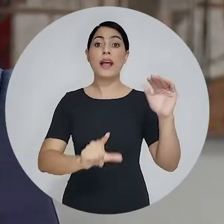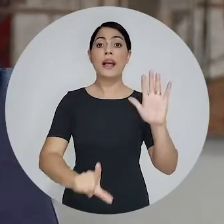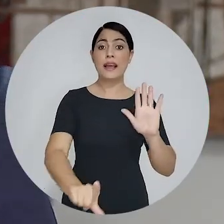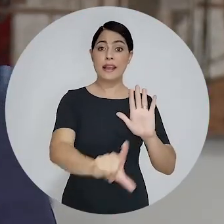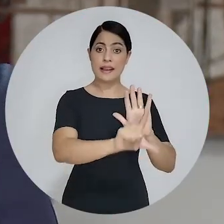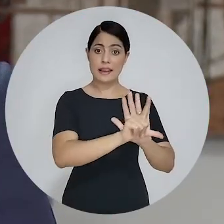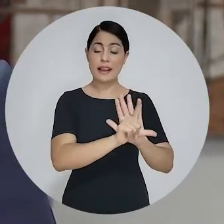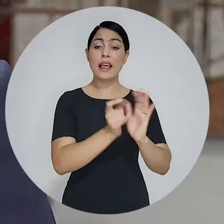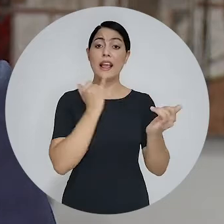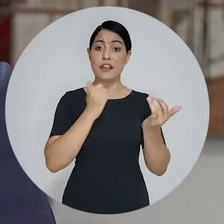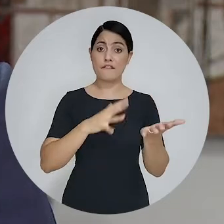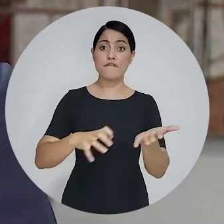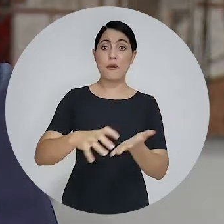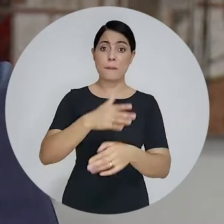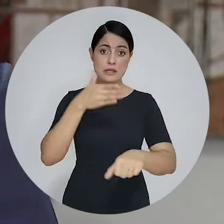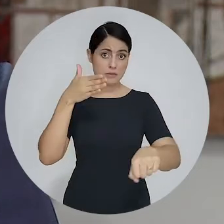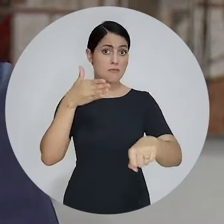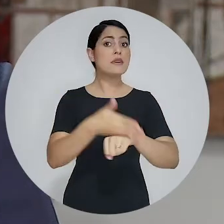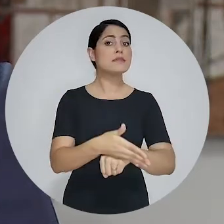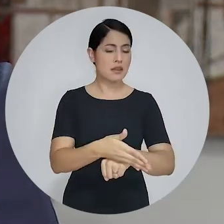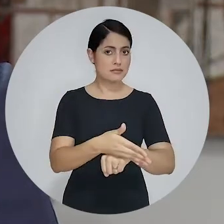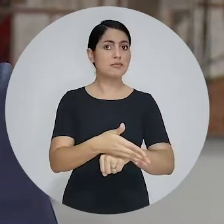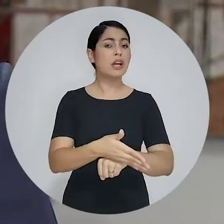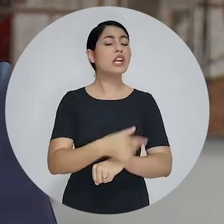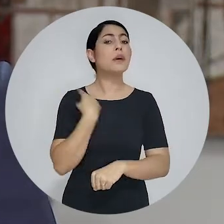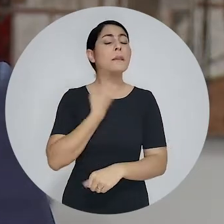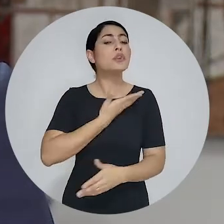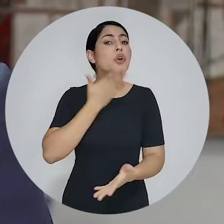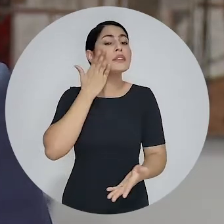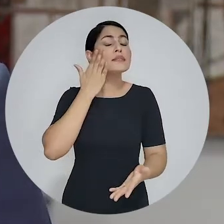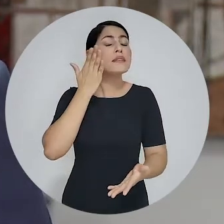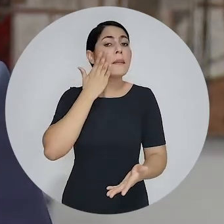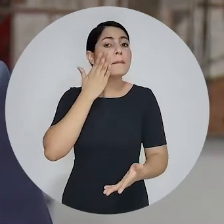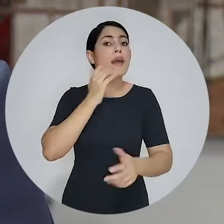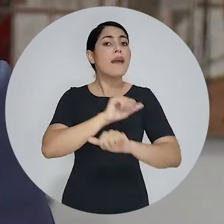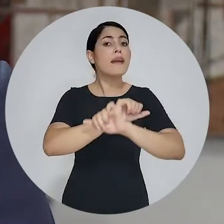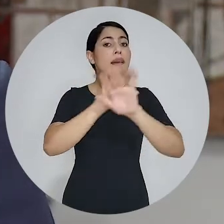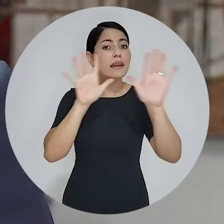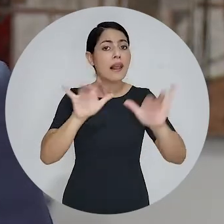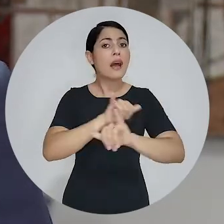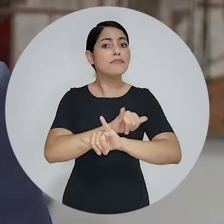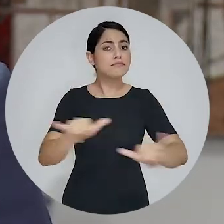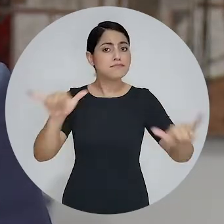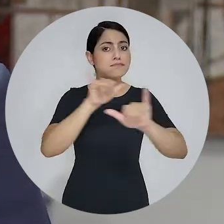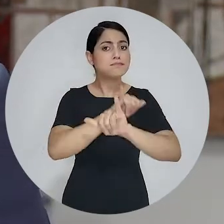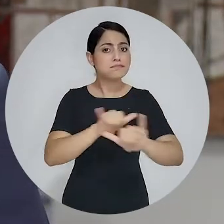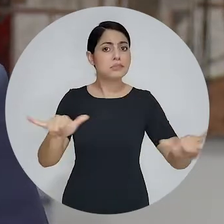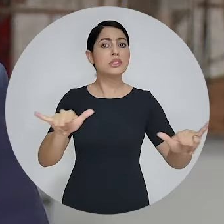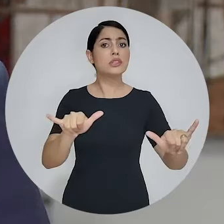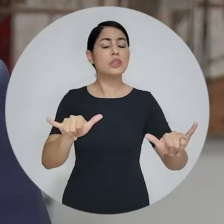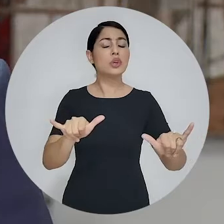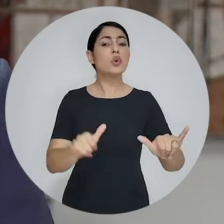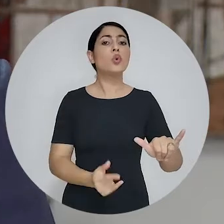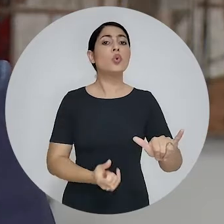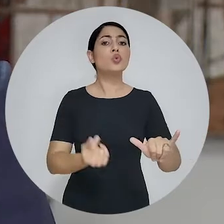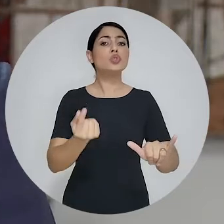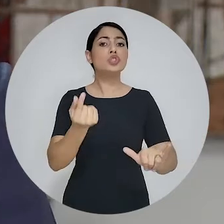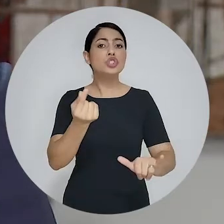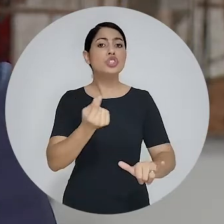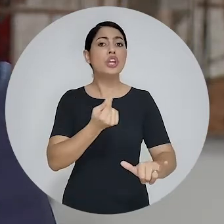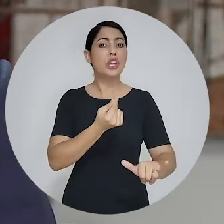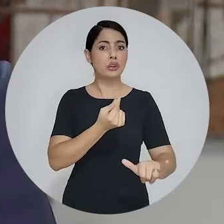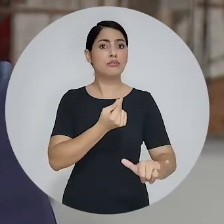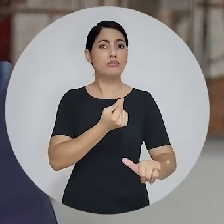um pedido baseado na Lei de Acesso à Informação para que se demonstre, para que se publique, para que se dê